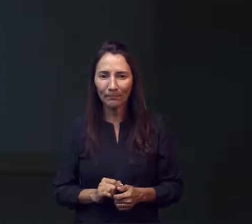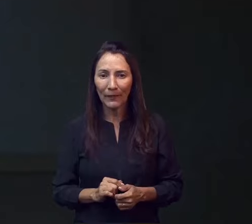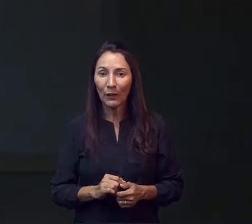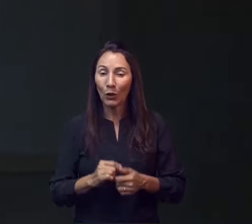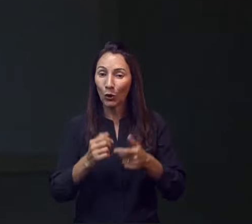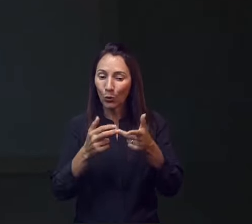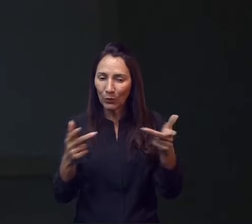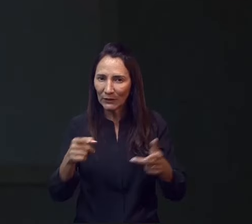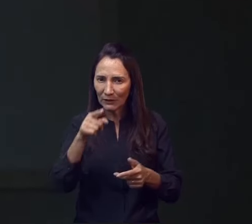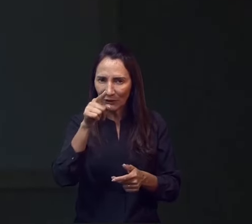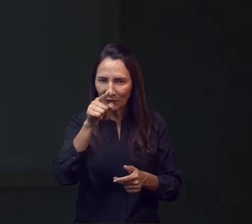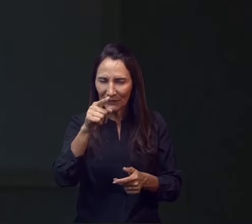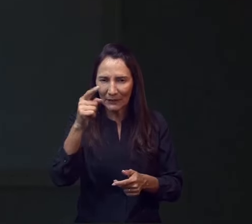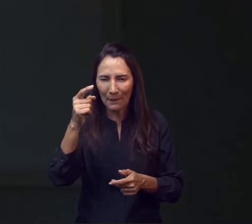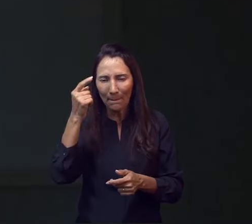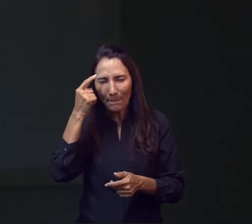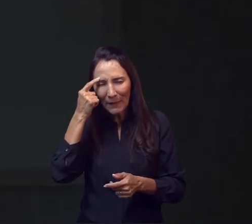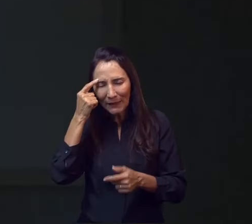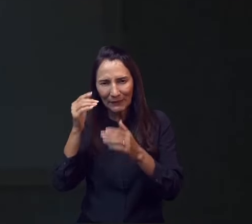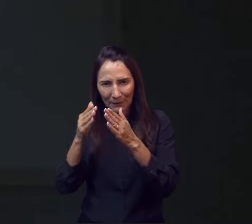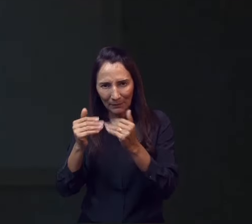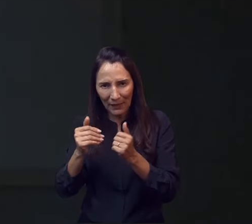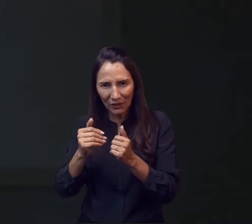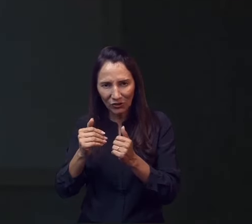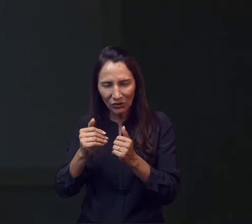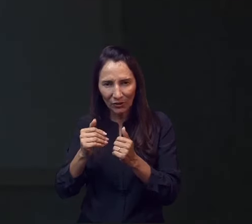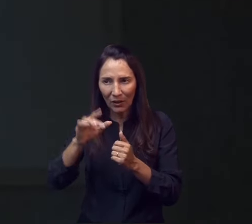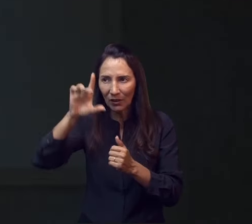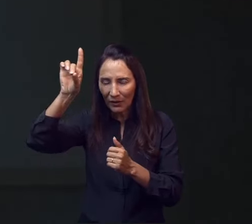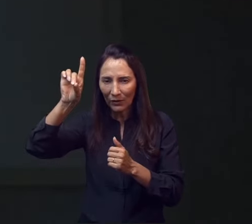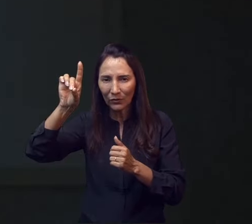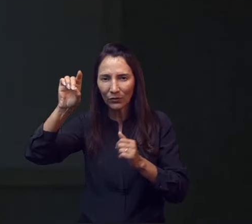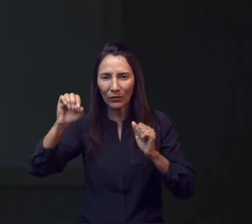ou pensa se ele não for glorificado